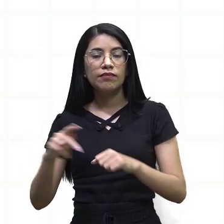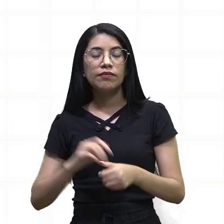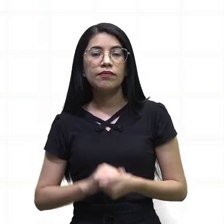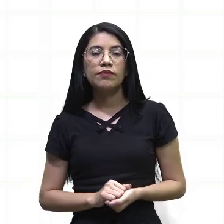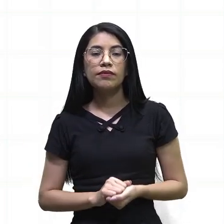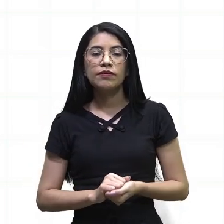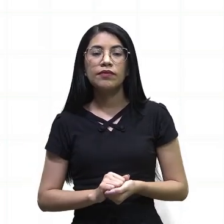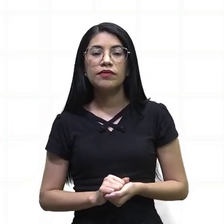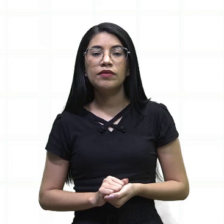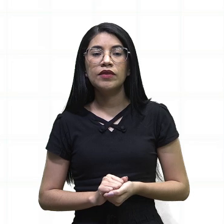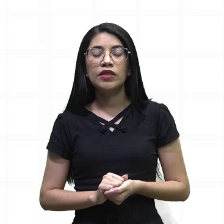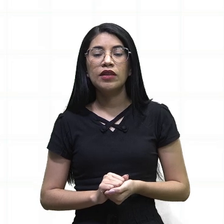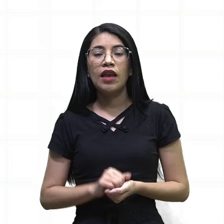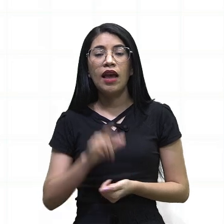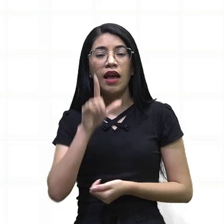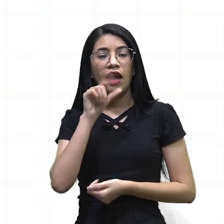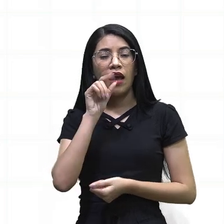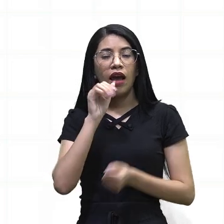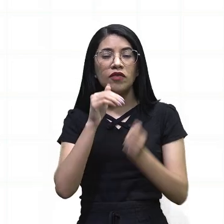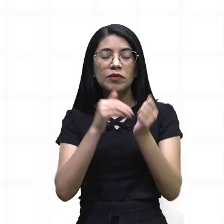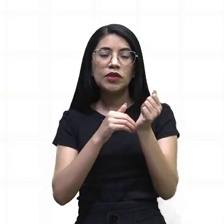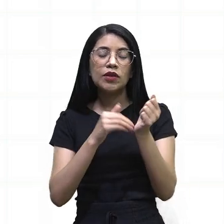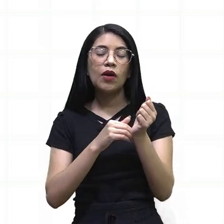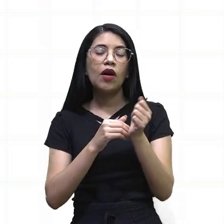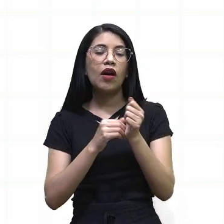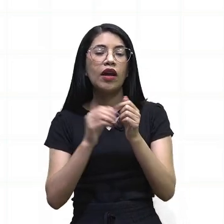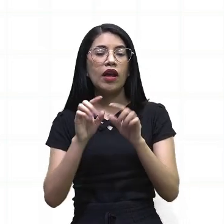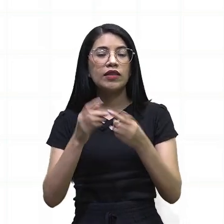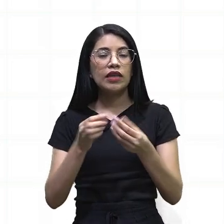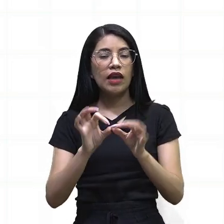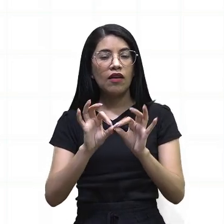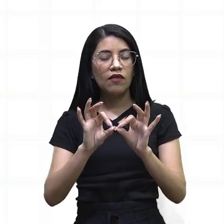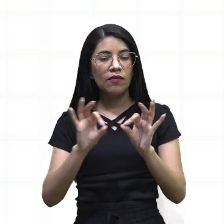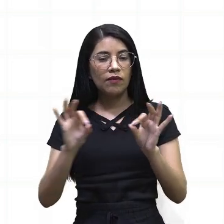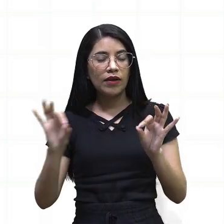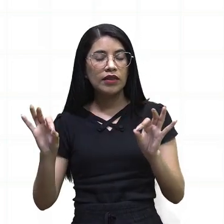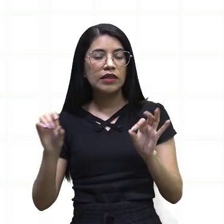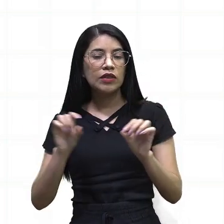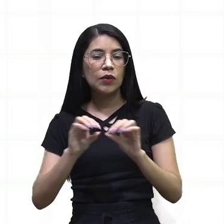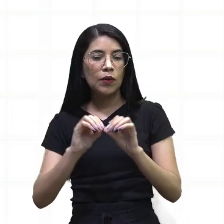nós temos a ave misteriosa, tudo que sobrou